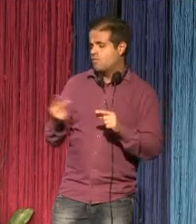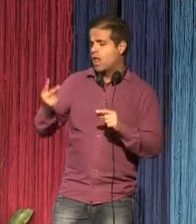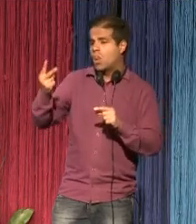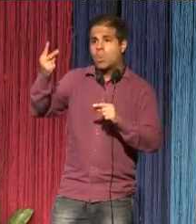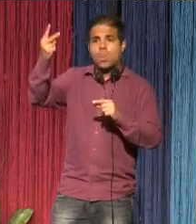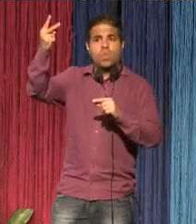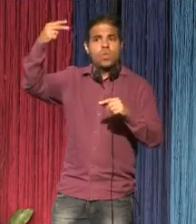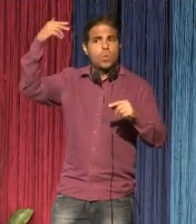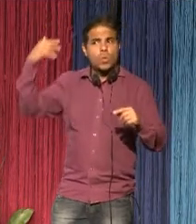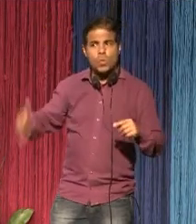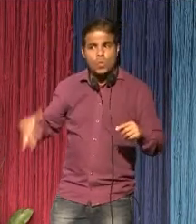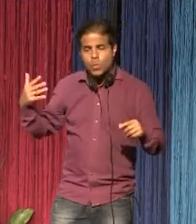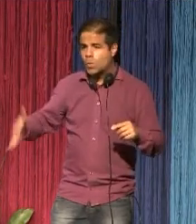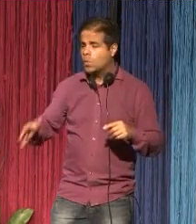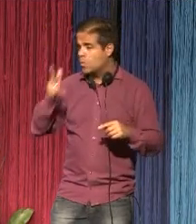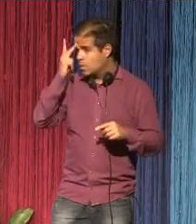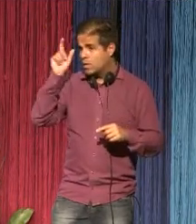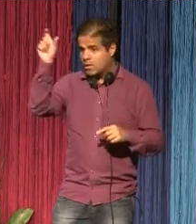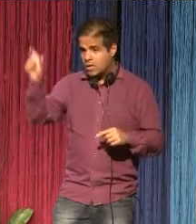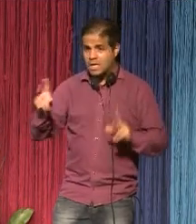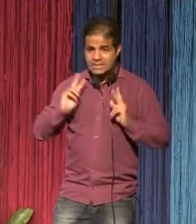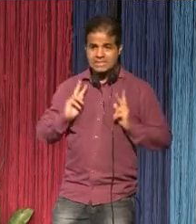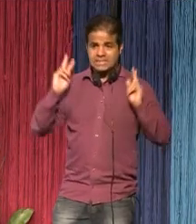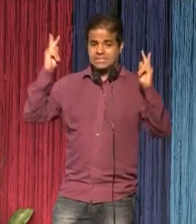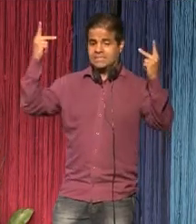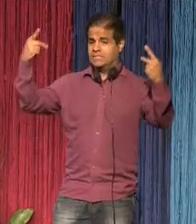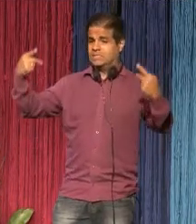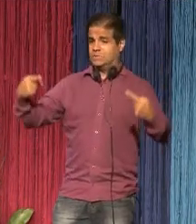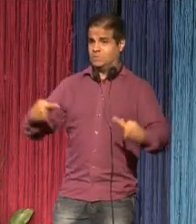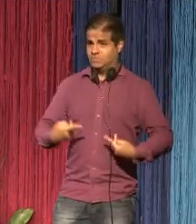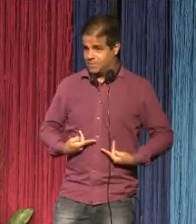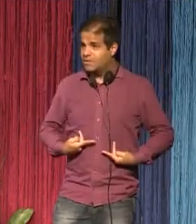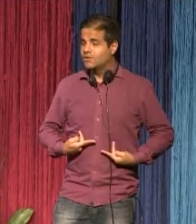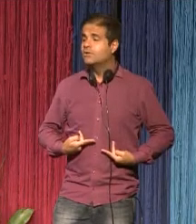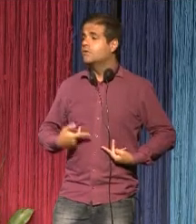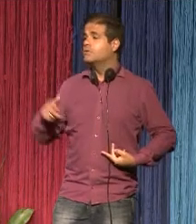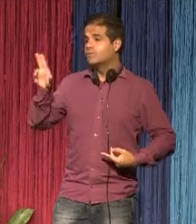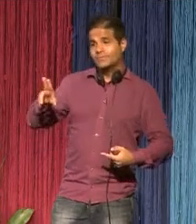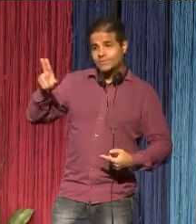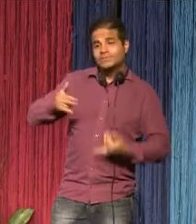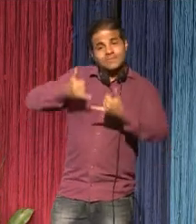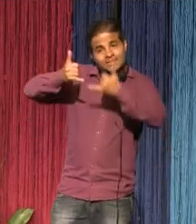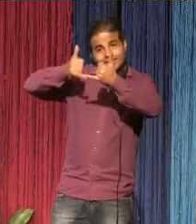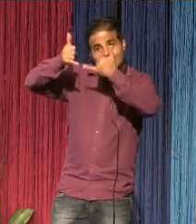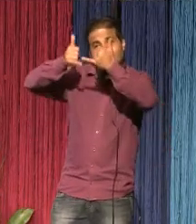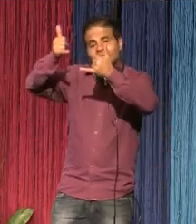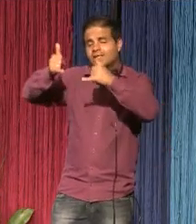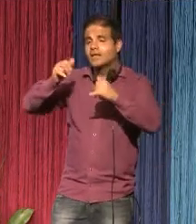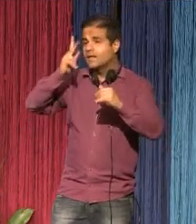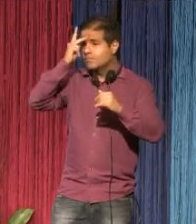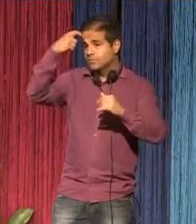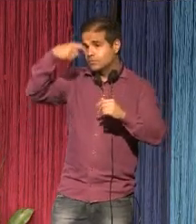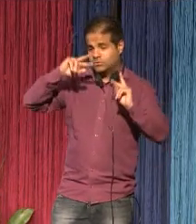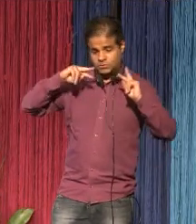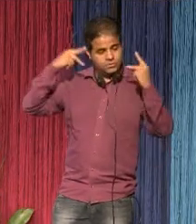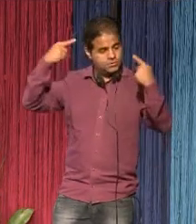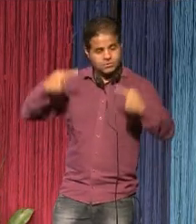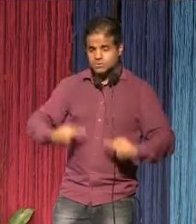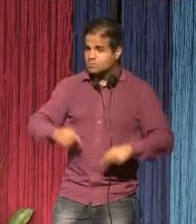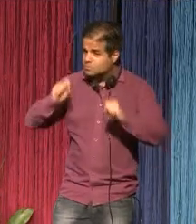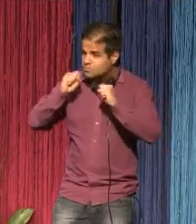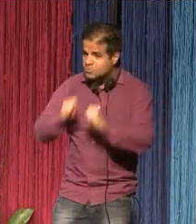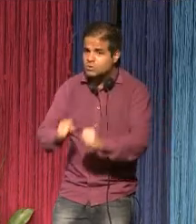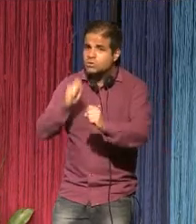simbólico incomensurável para o ser humano, porque através deles, né, dos jogos e das brincadeiras, o ser humano pode encontrar